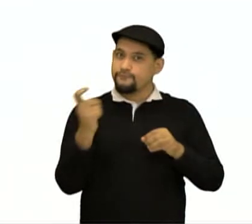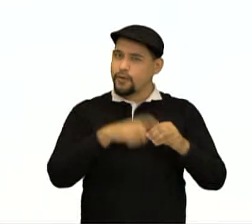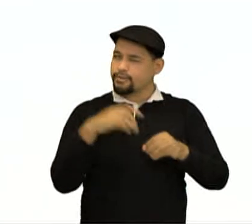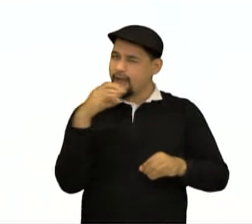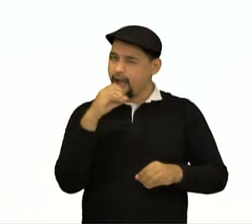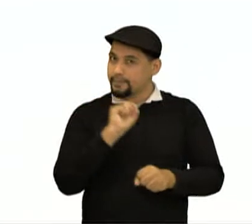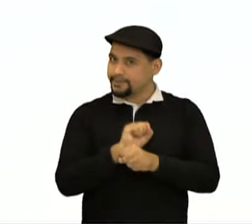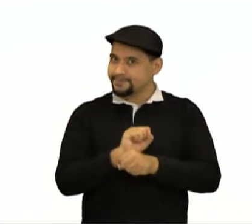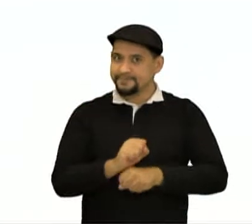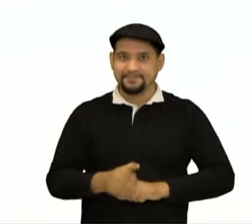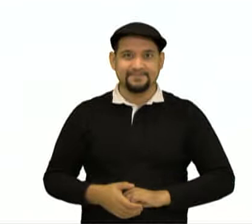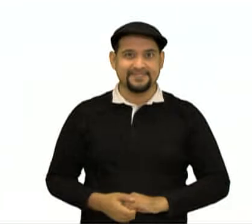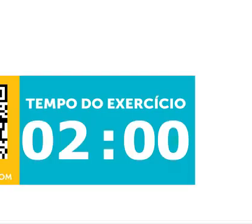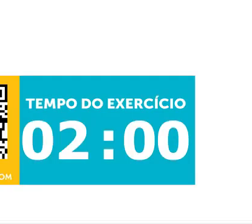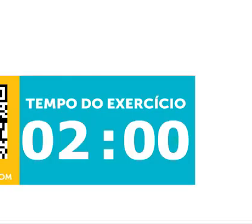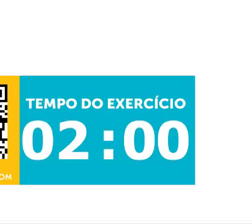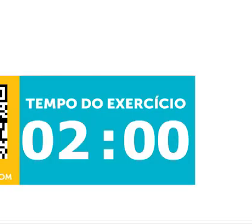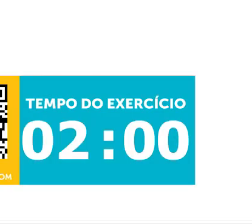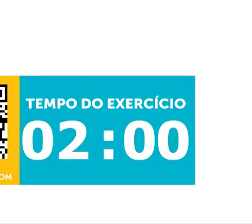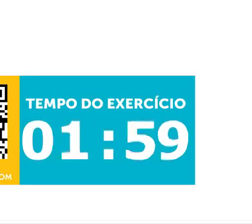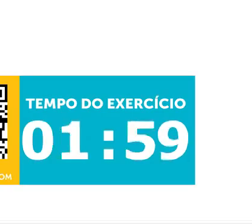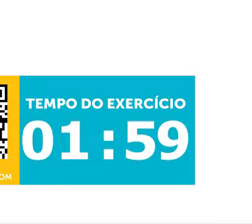voltamos rapidinho E aí